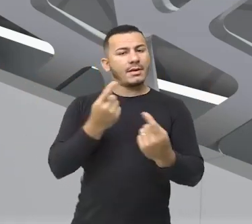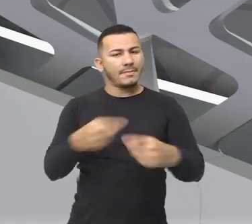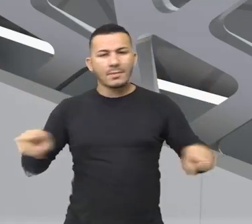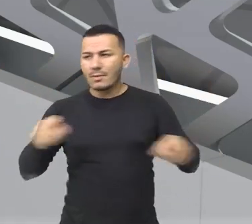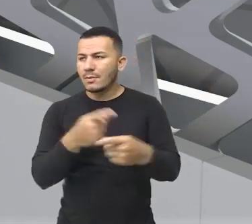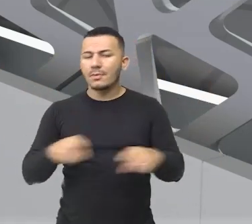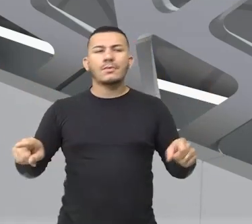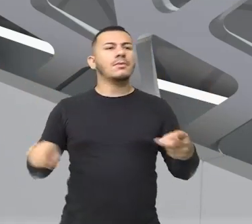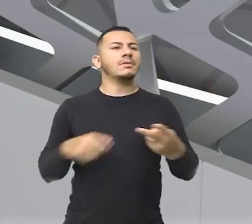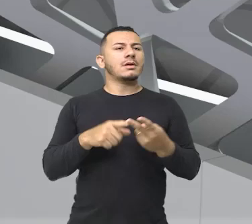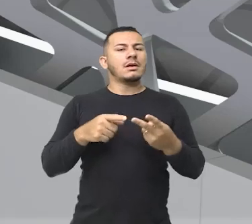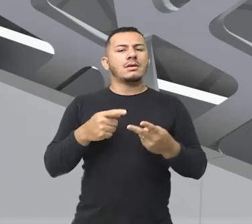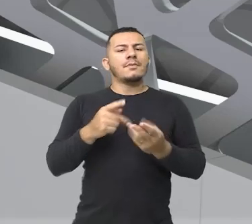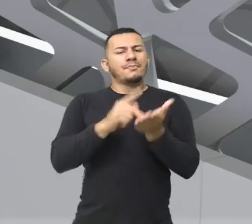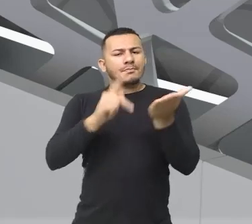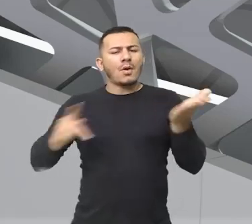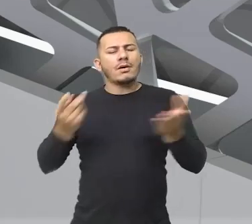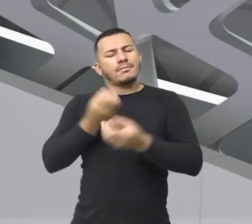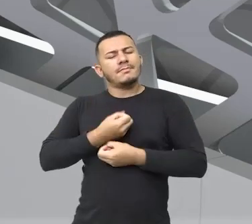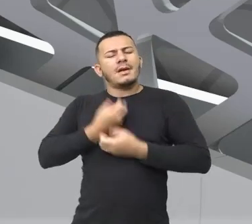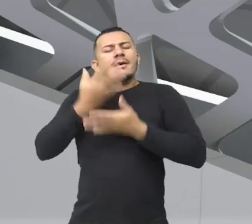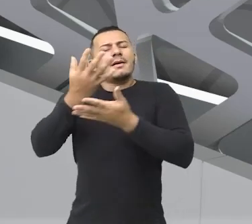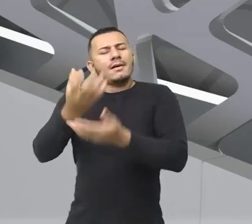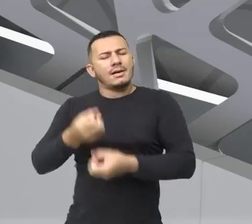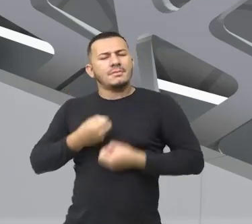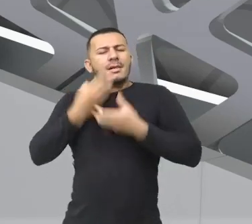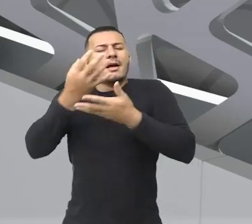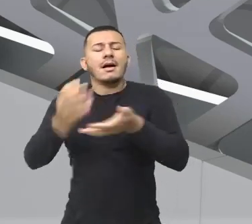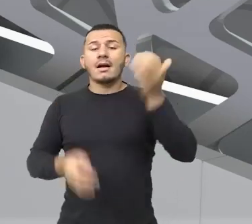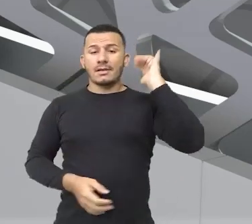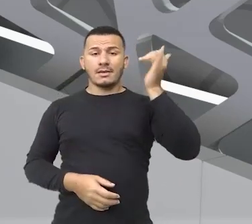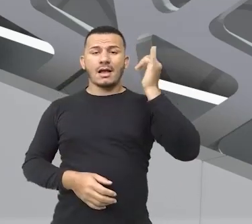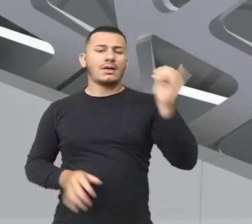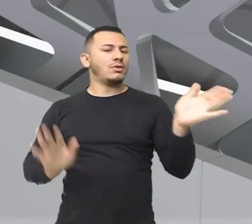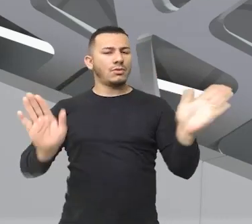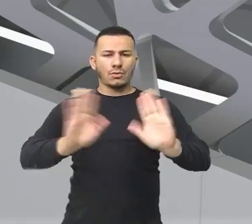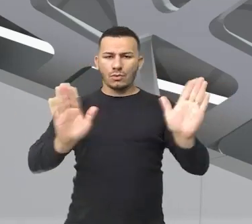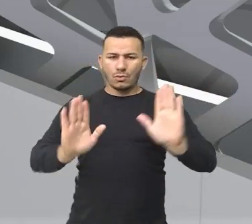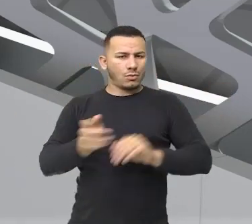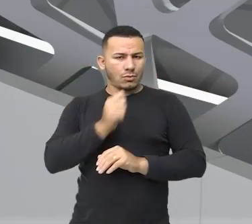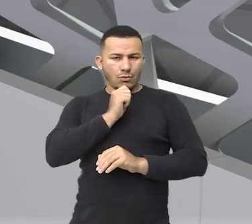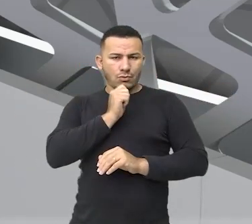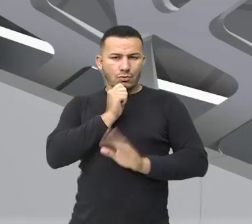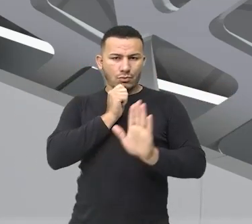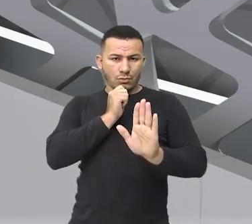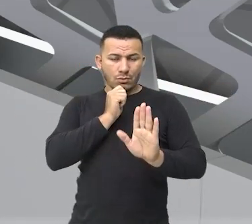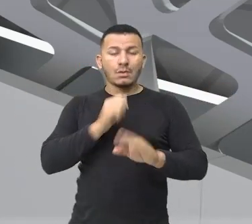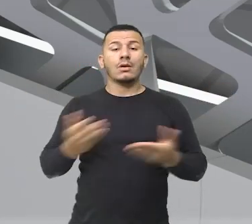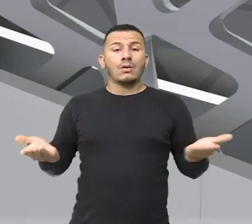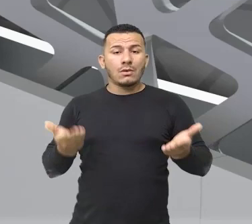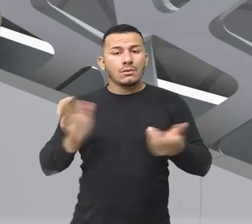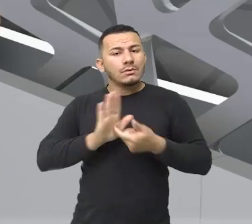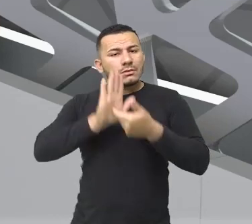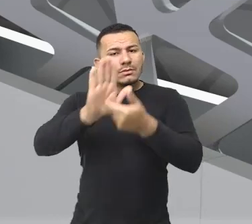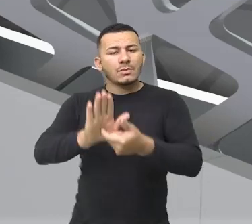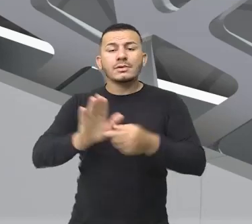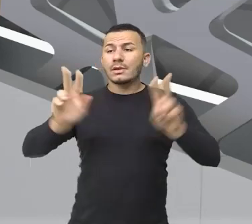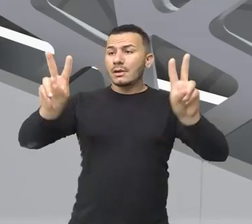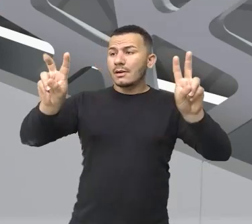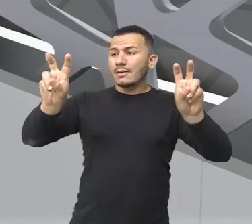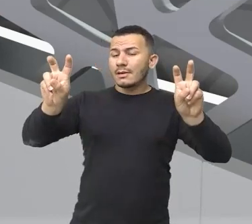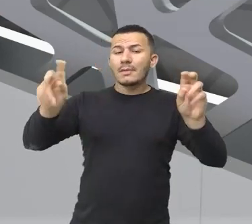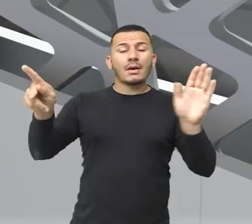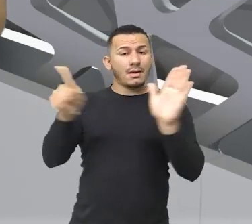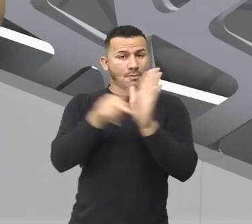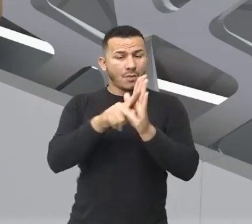de poemas ou ainda de narrações, tá bom? Esse modelo de parágrafo que nós estamos interpretando aqui tem